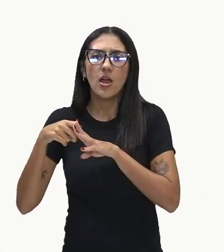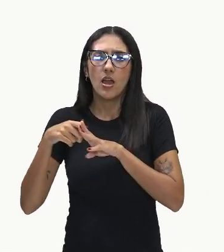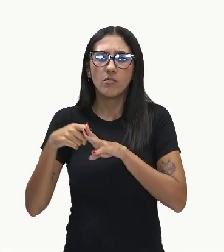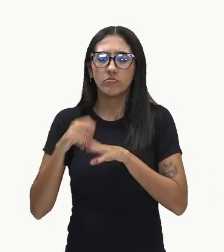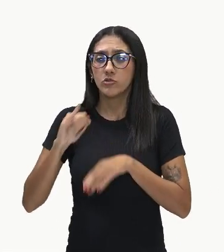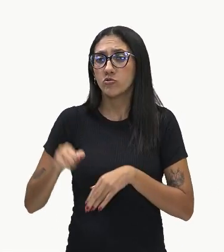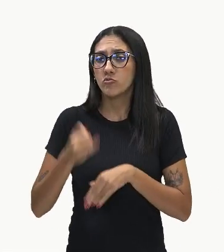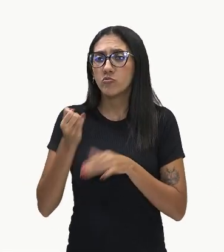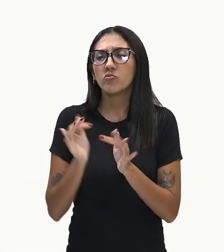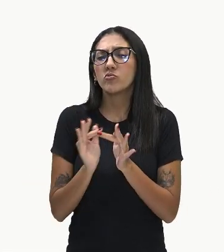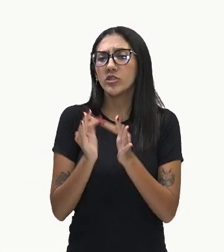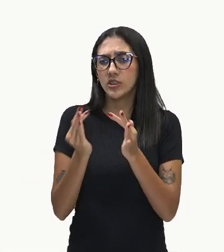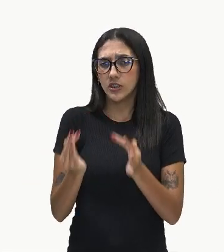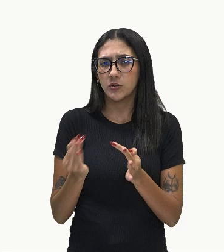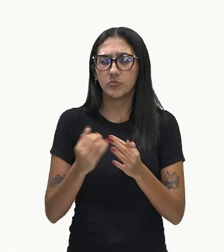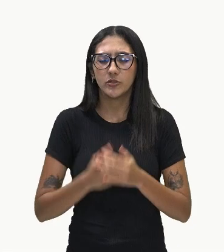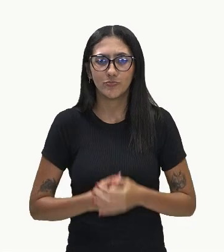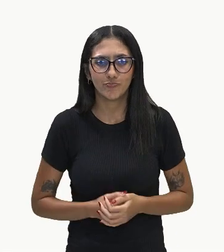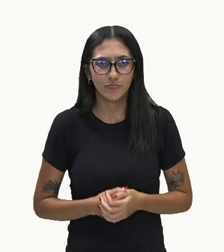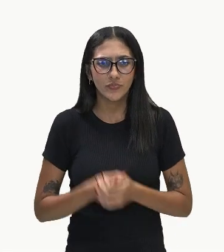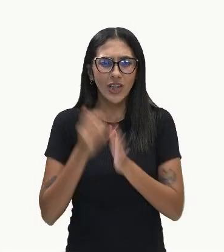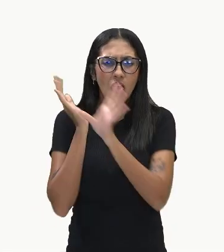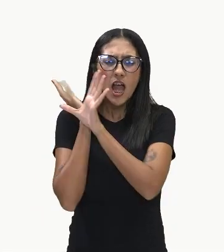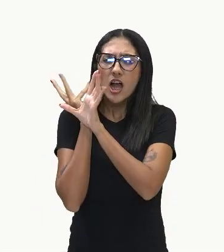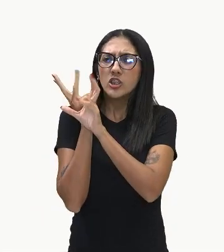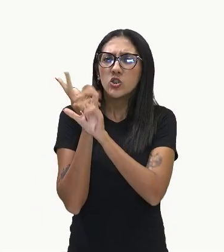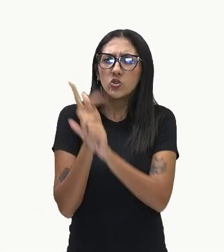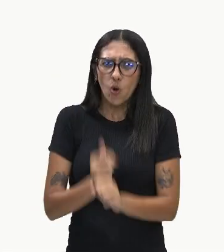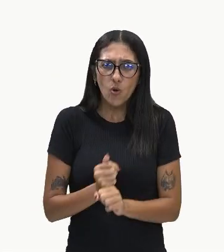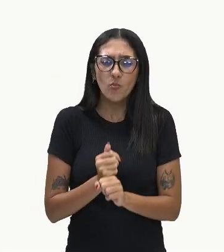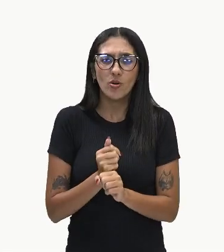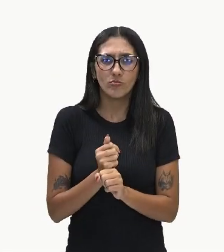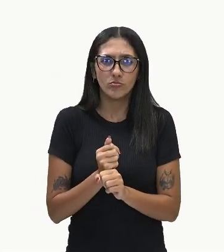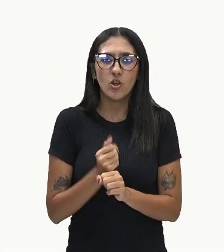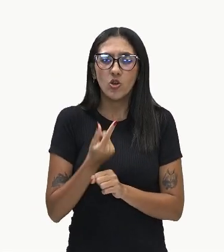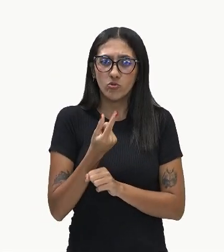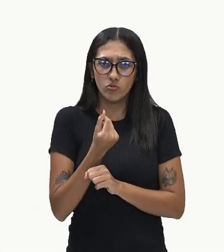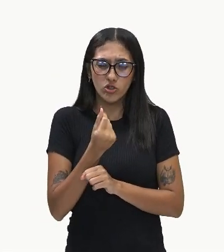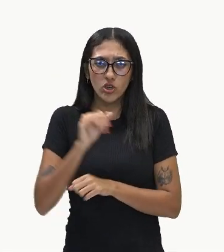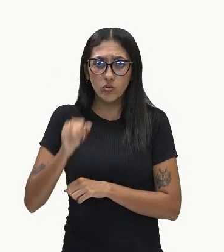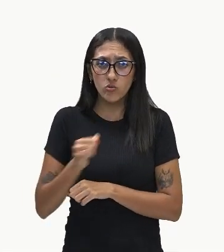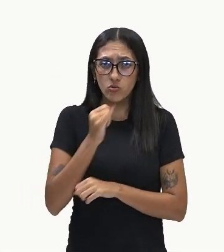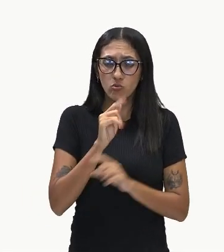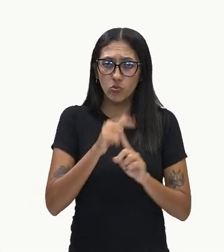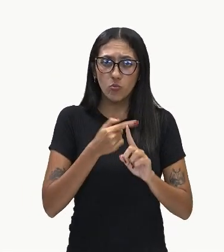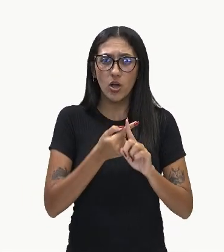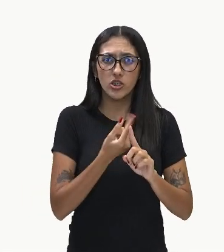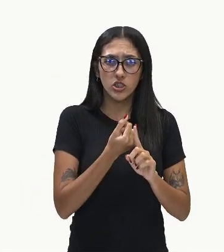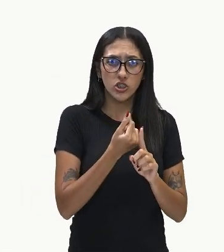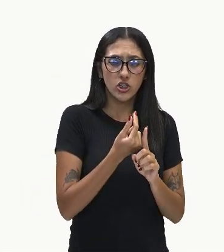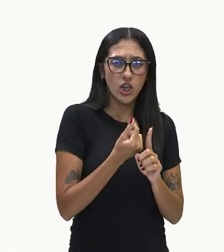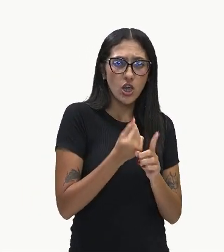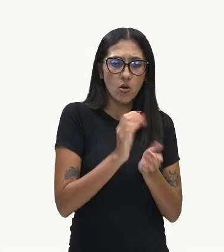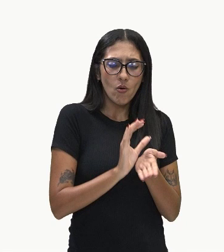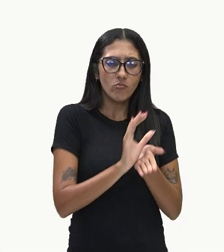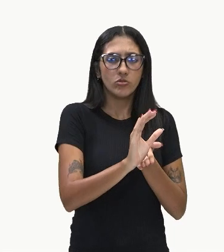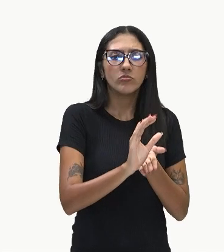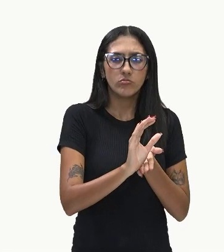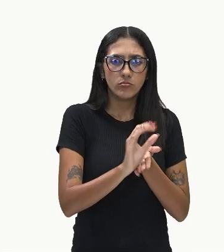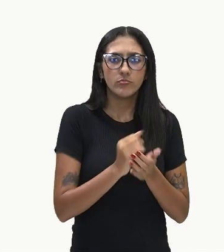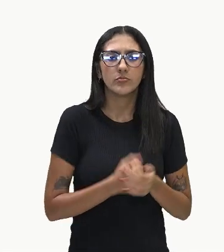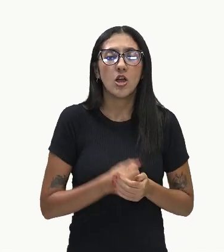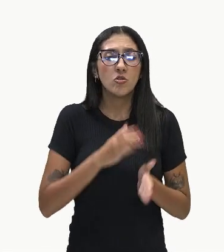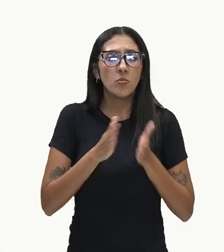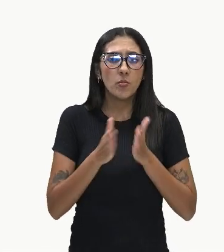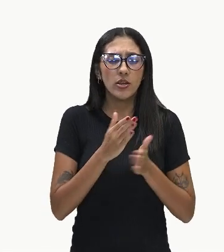O montante relativo a essa aplicação será acreditado na conta dela após 6 meses. Qual deve ser